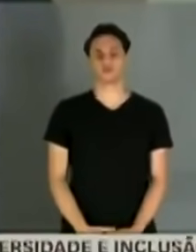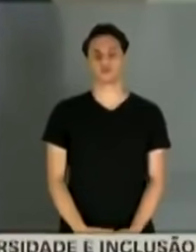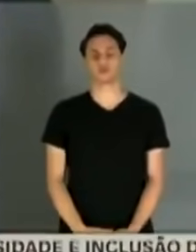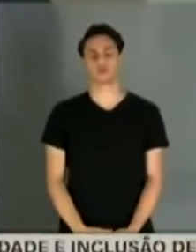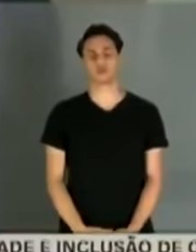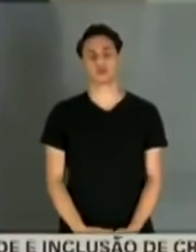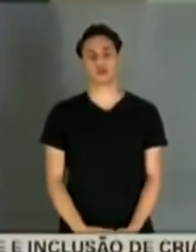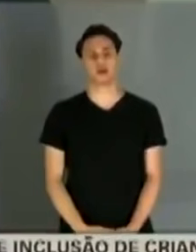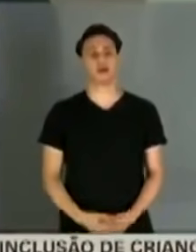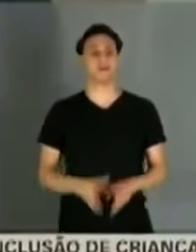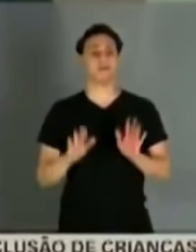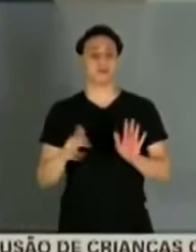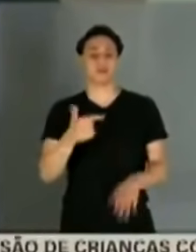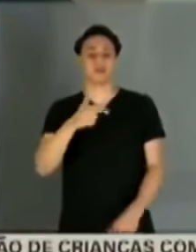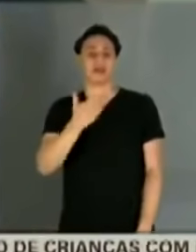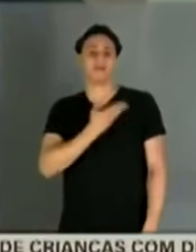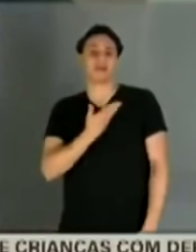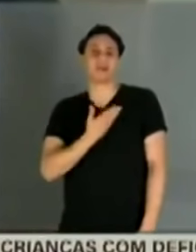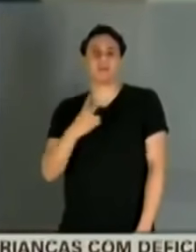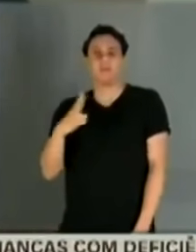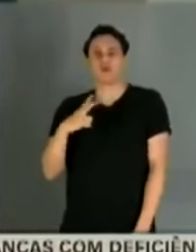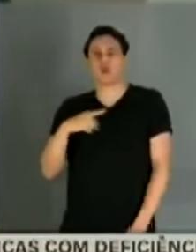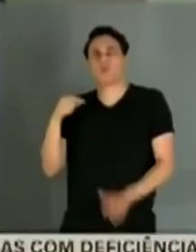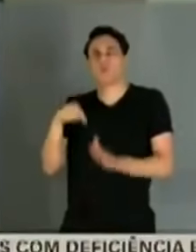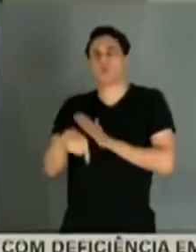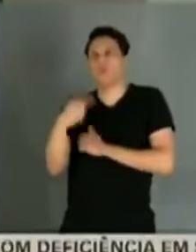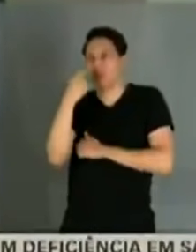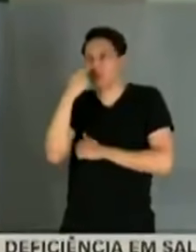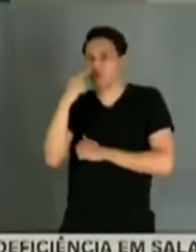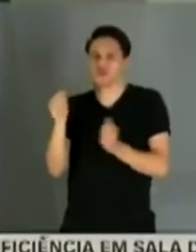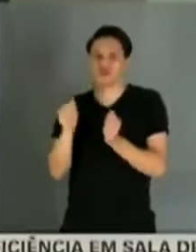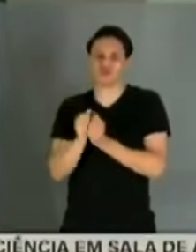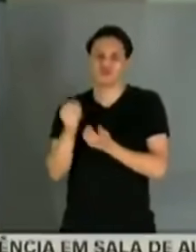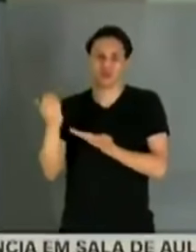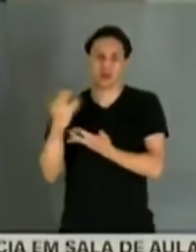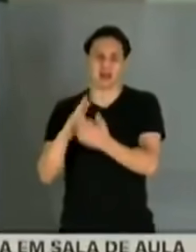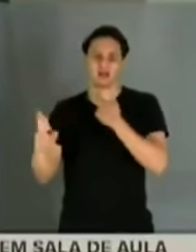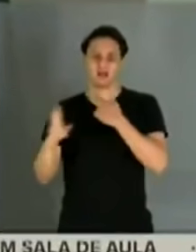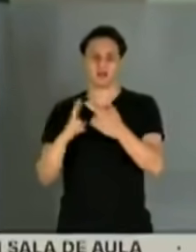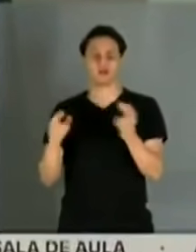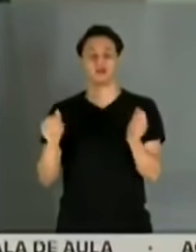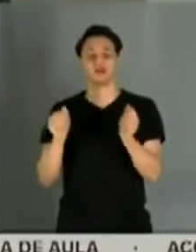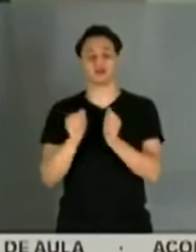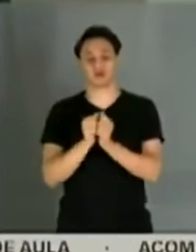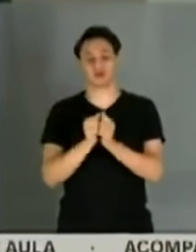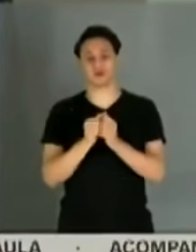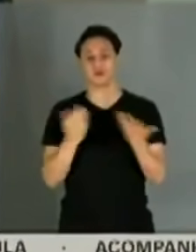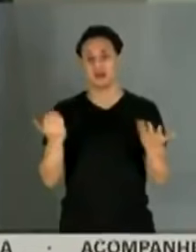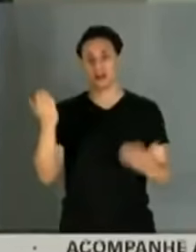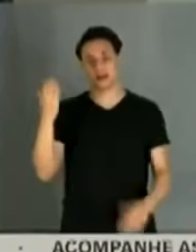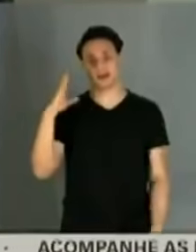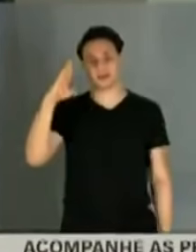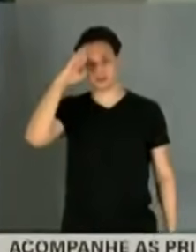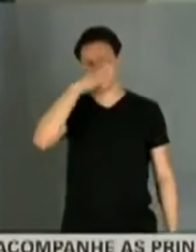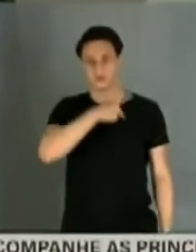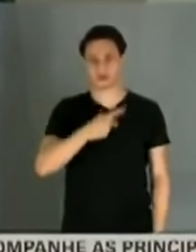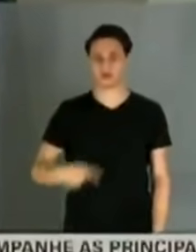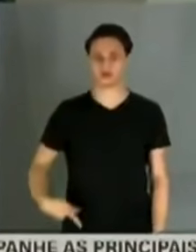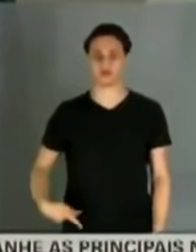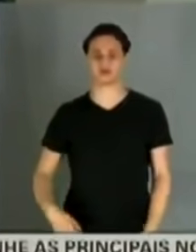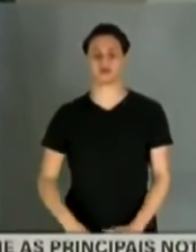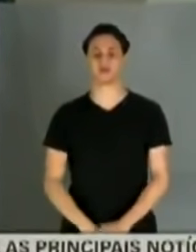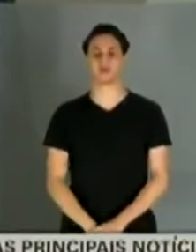não possuo nenhuma amizade pessoal, qualquer outro tipo de relacionamento junto ao presidente.